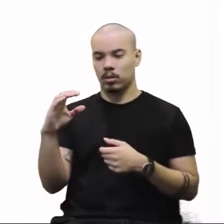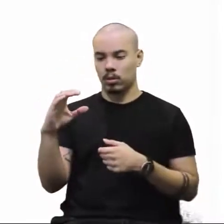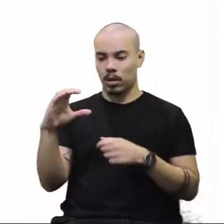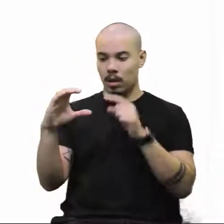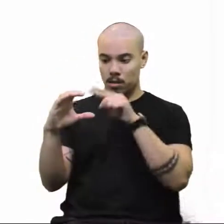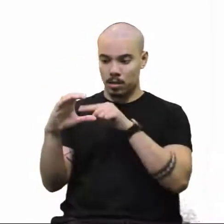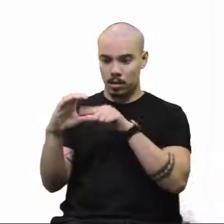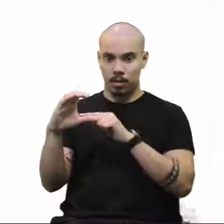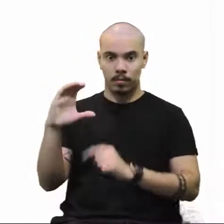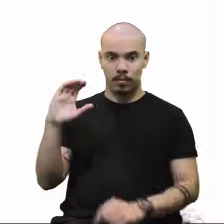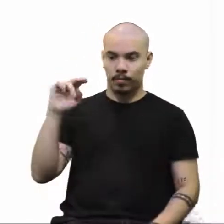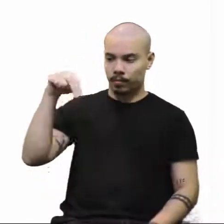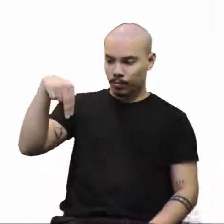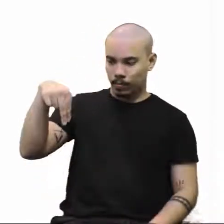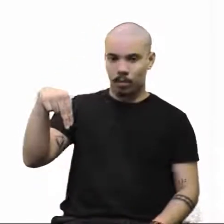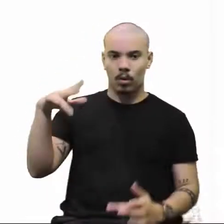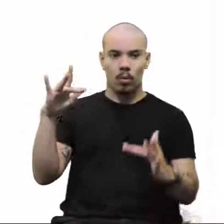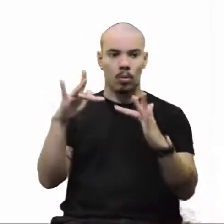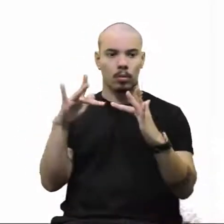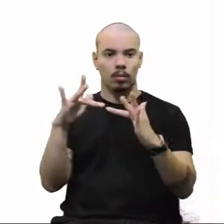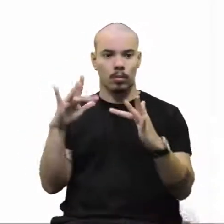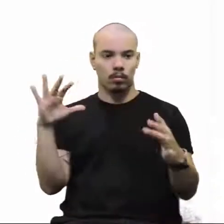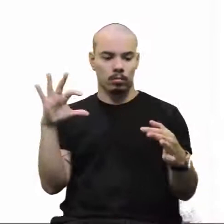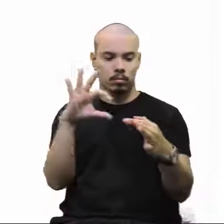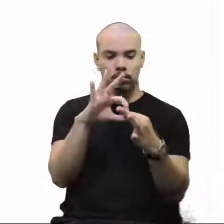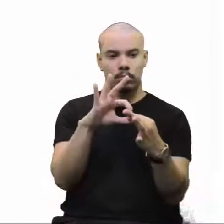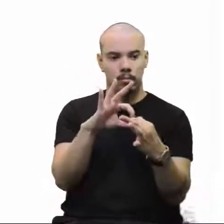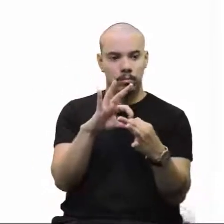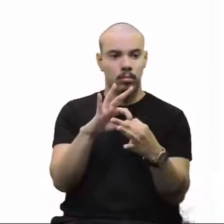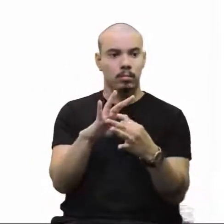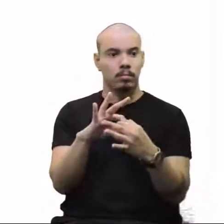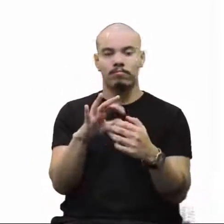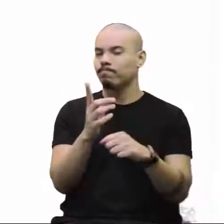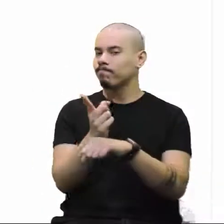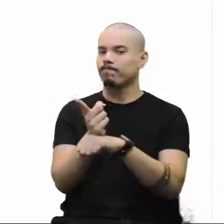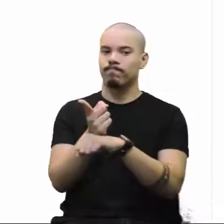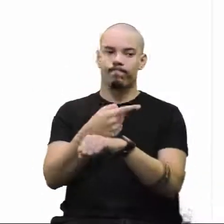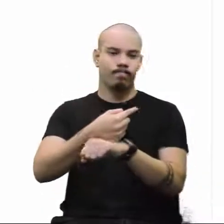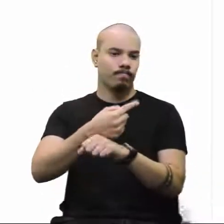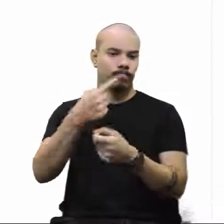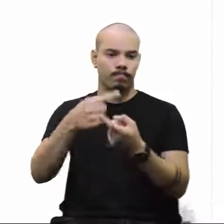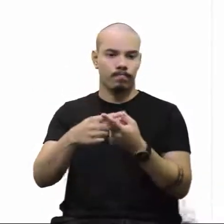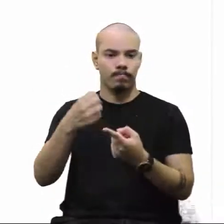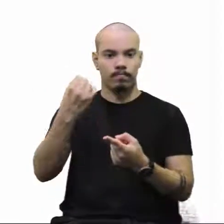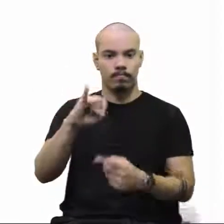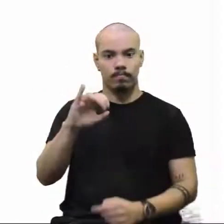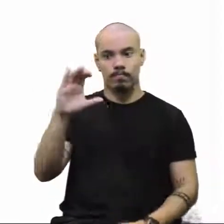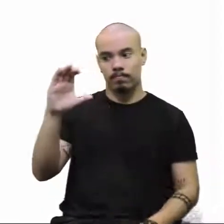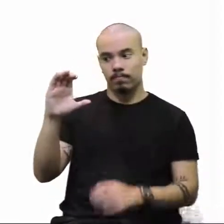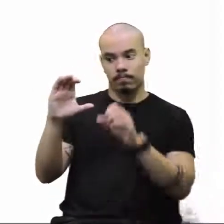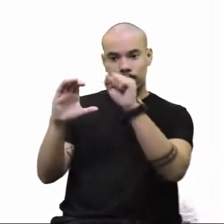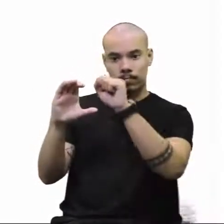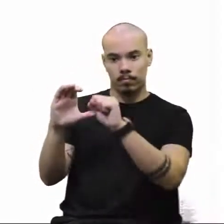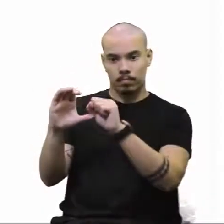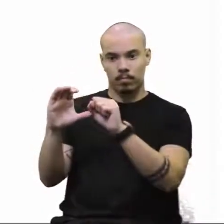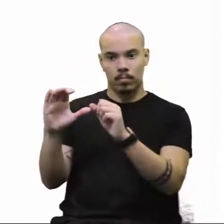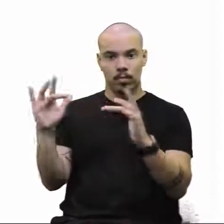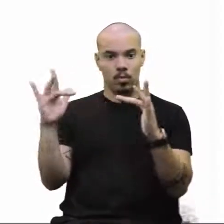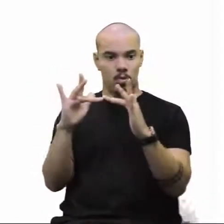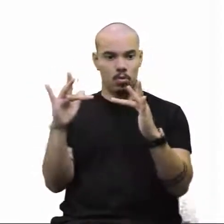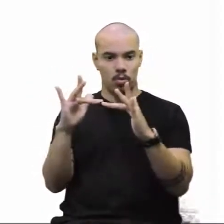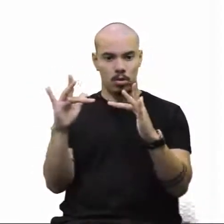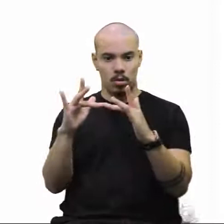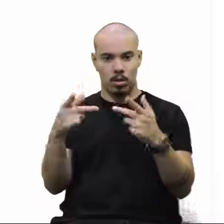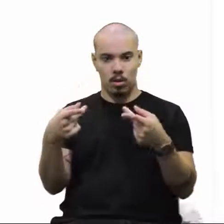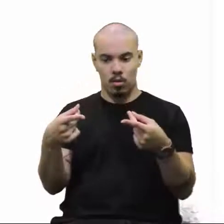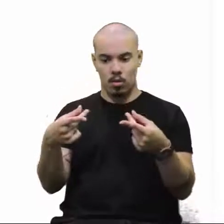no contato do raio para o mercúrio. Anti-horário, se C for polo sul e a corrente fluir no contato do raio